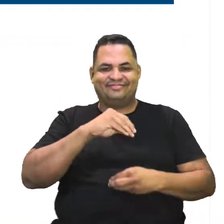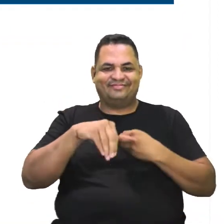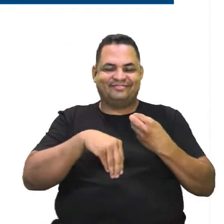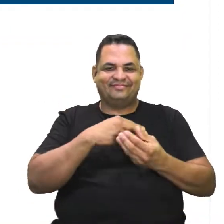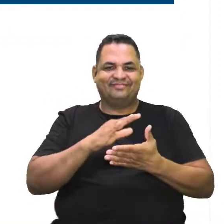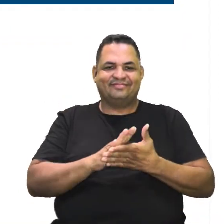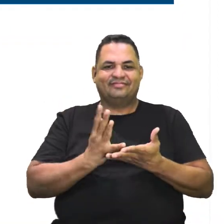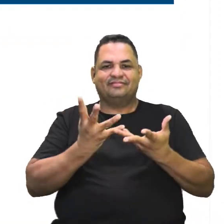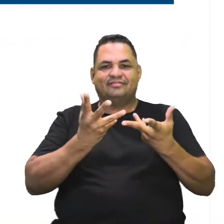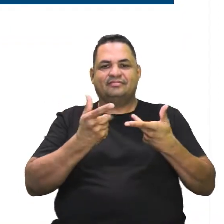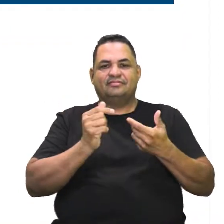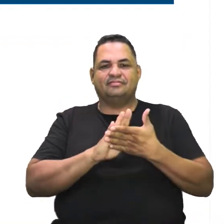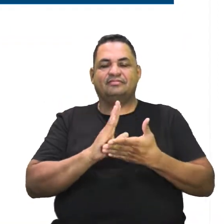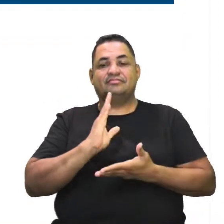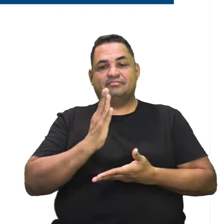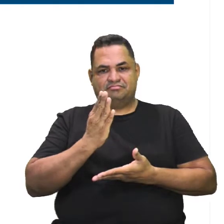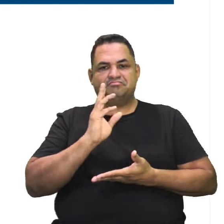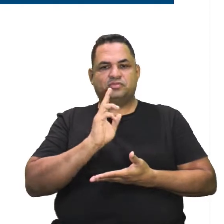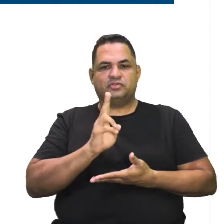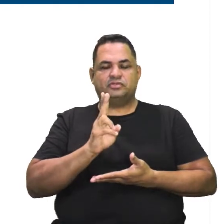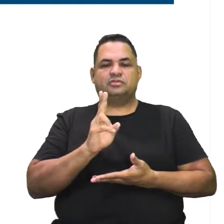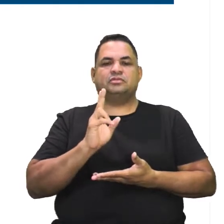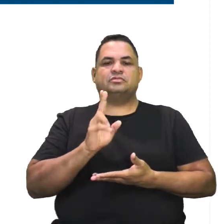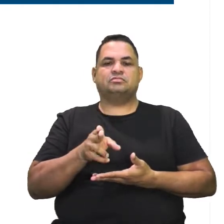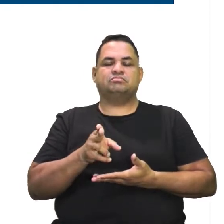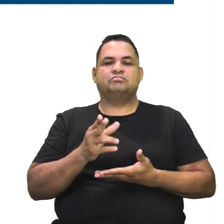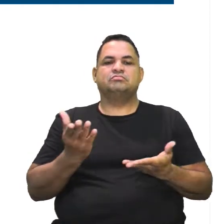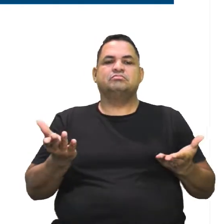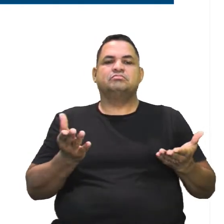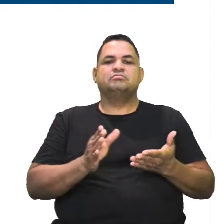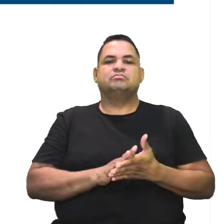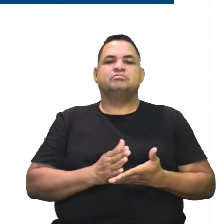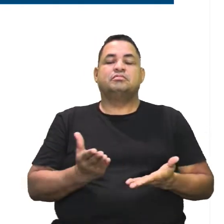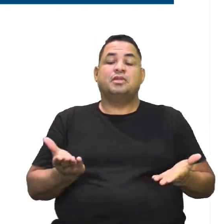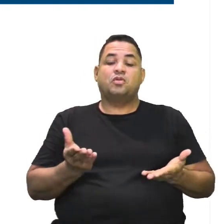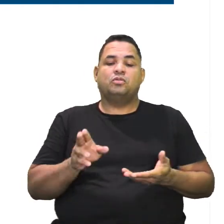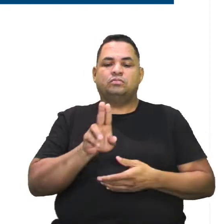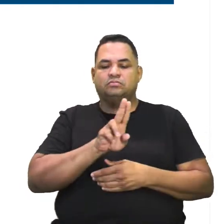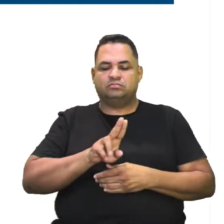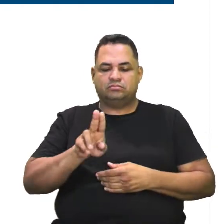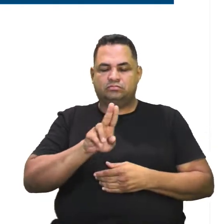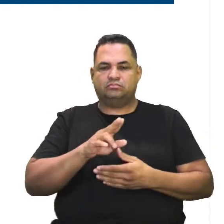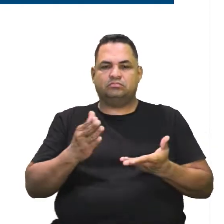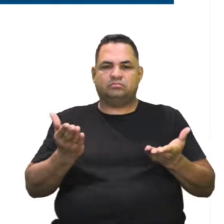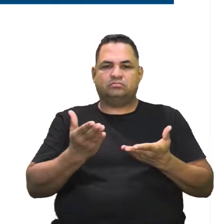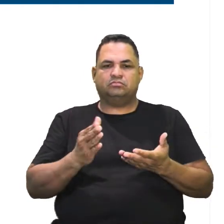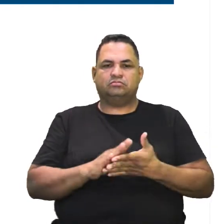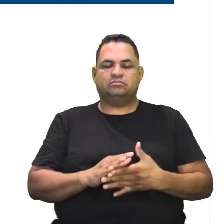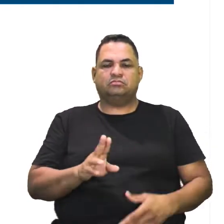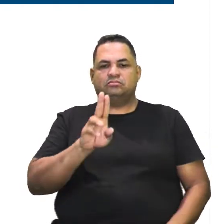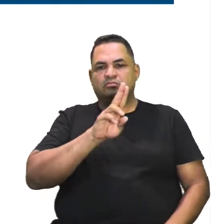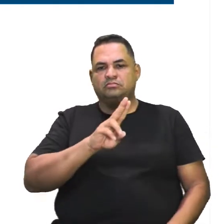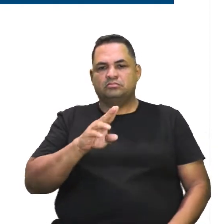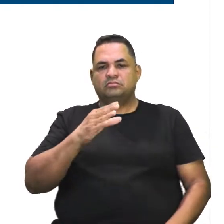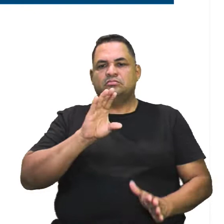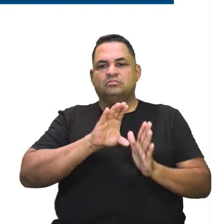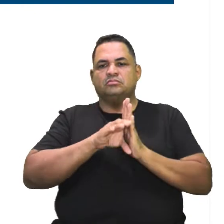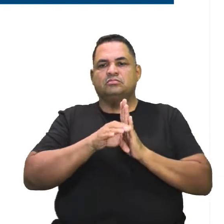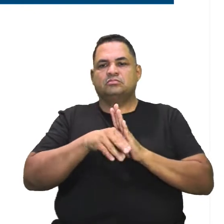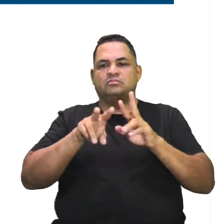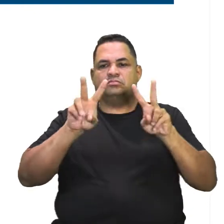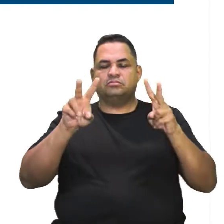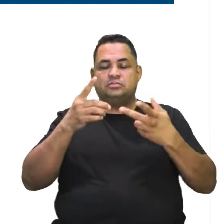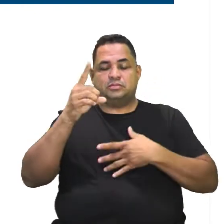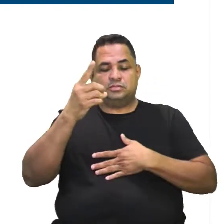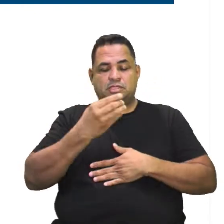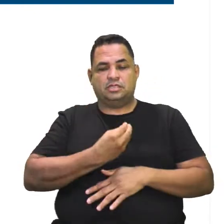misturado? Habilidades, continuamos com as mesmas, né? Porque agora que a gente vai finalizar isso aí, não é? Agora vamos aplicar esses conceitos